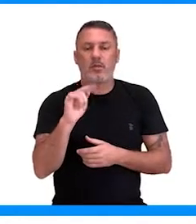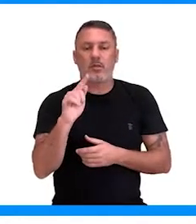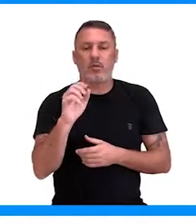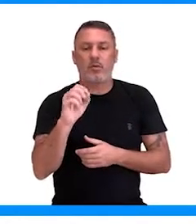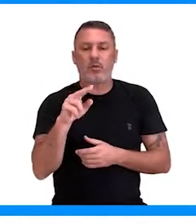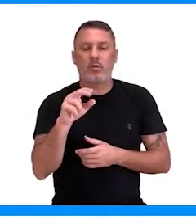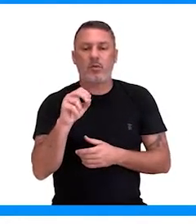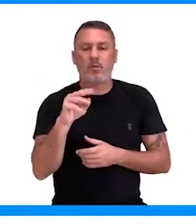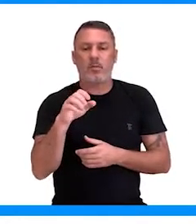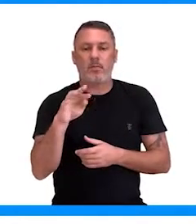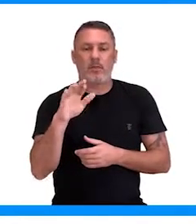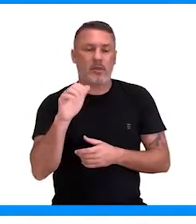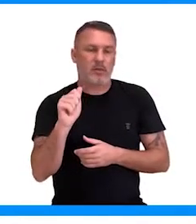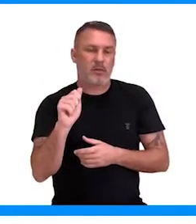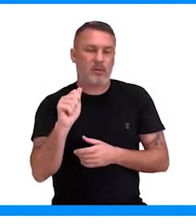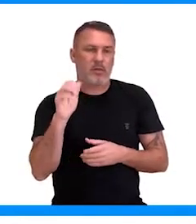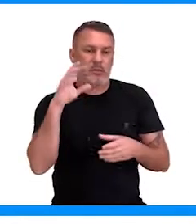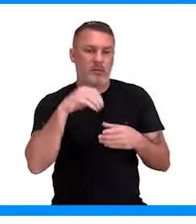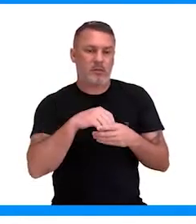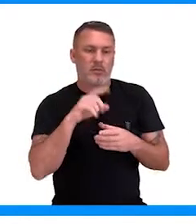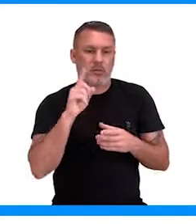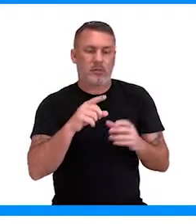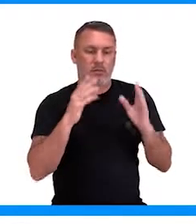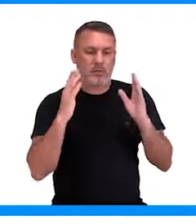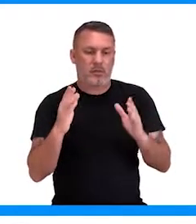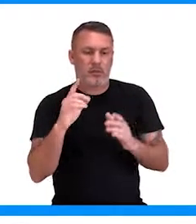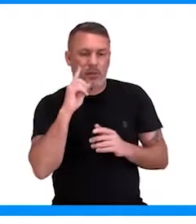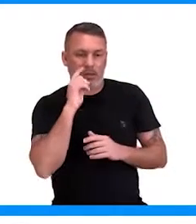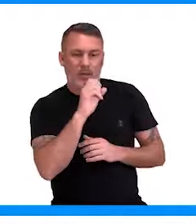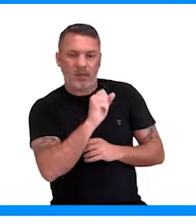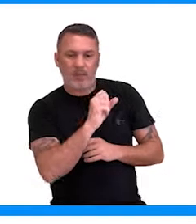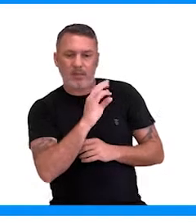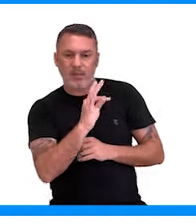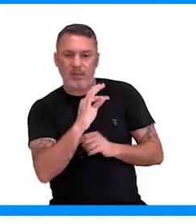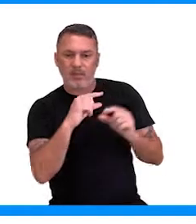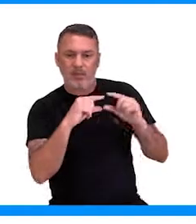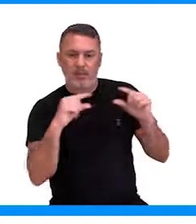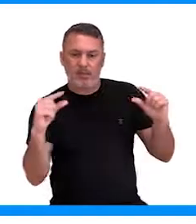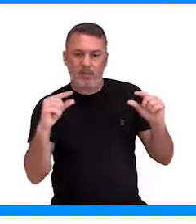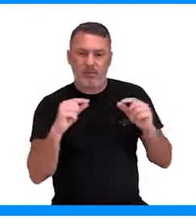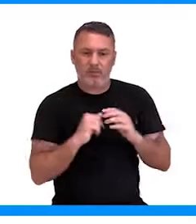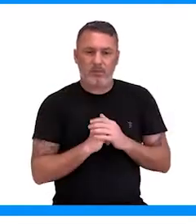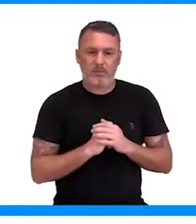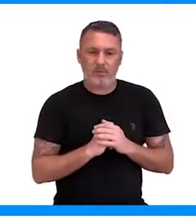trigonométrica. O 2 cosseno θ vezes o seno de θ,